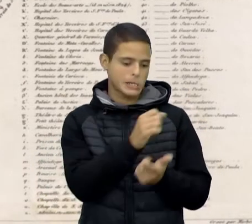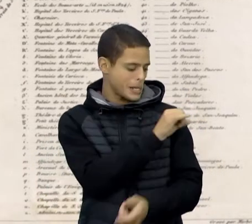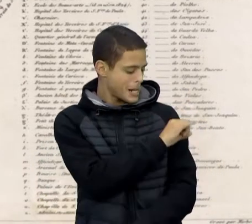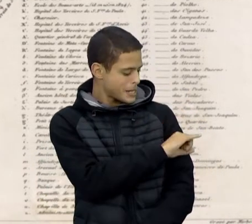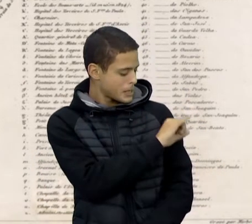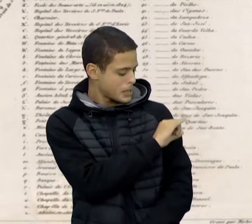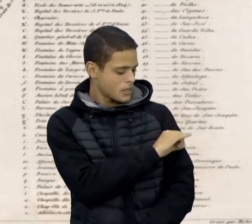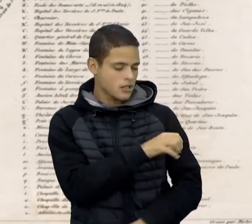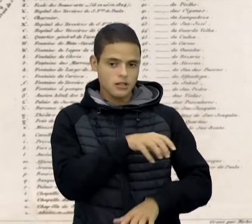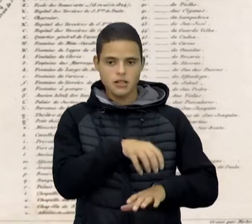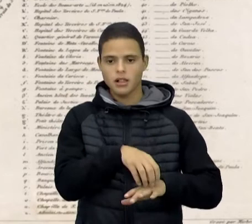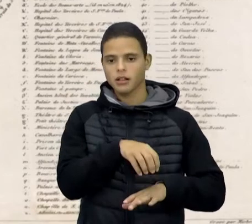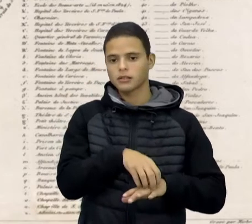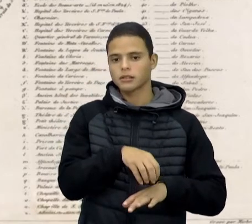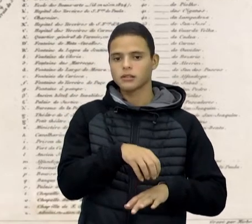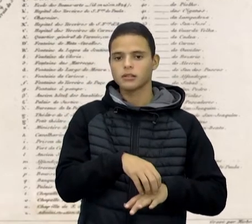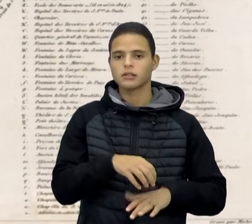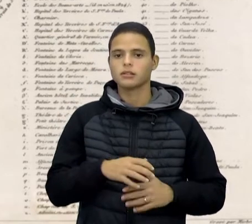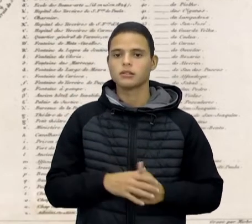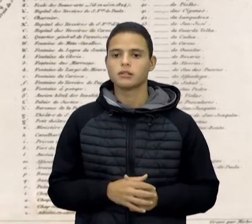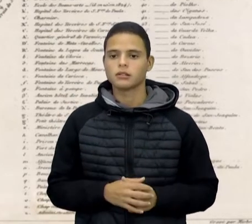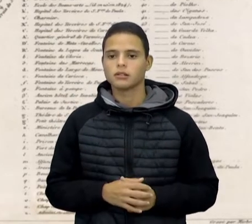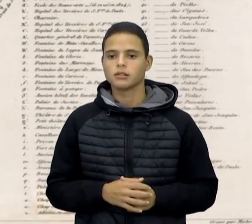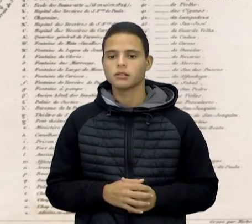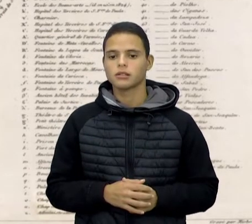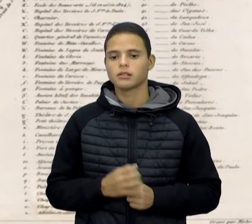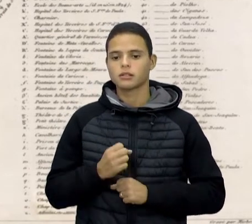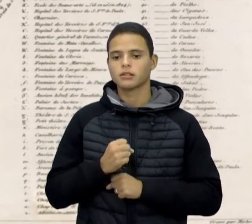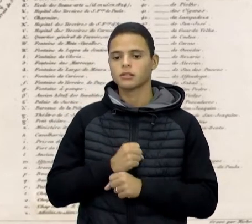né, do centro do Rio de Janeiro. É um mapa de